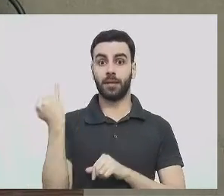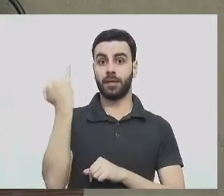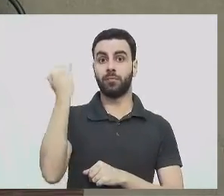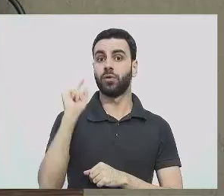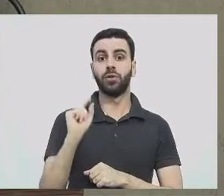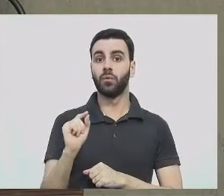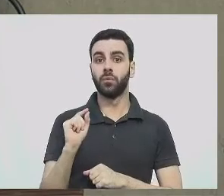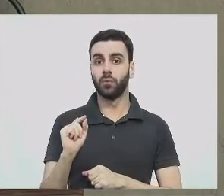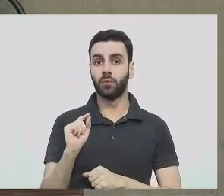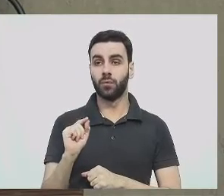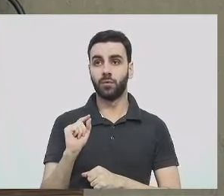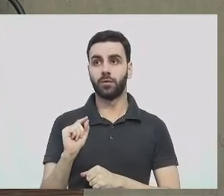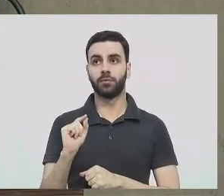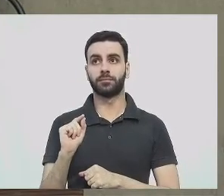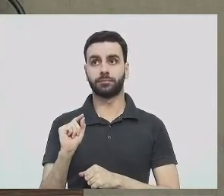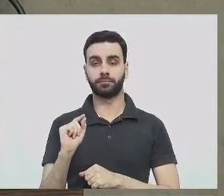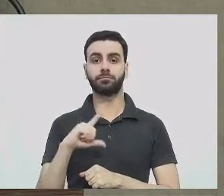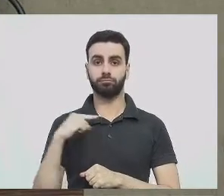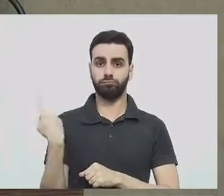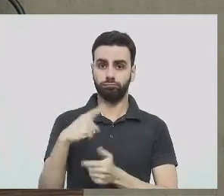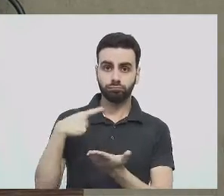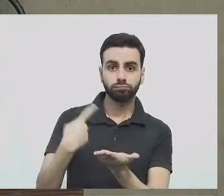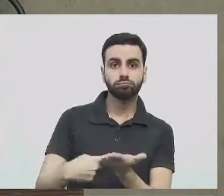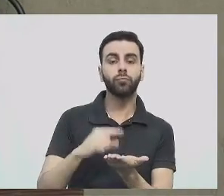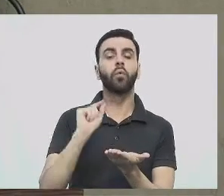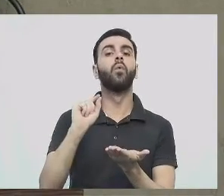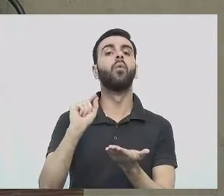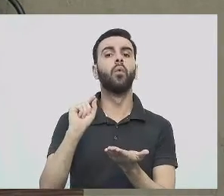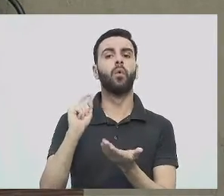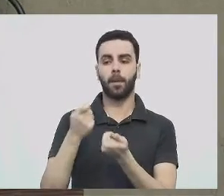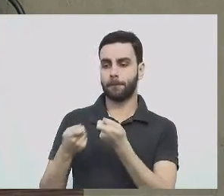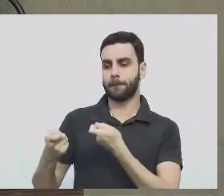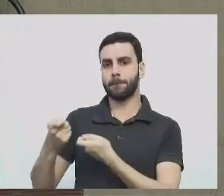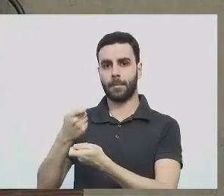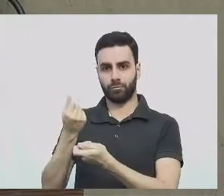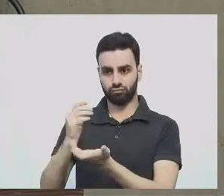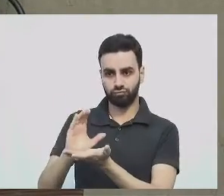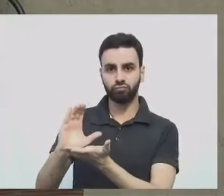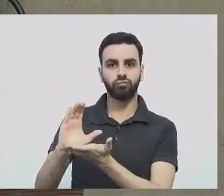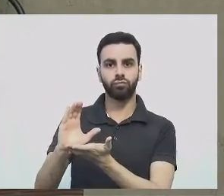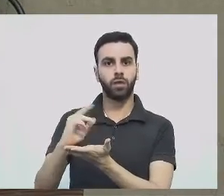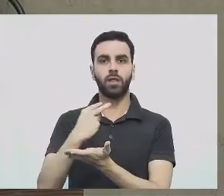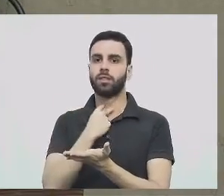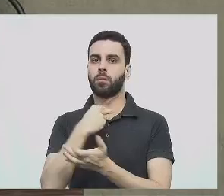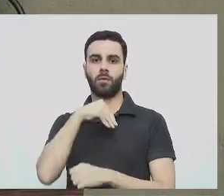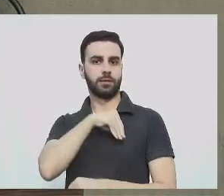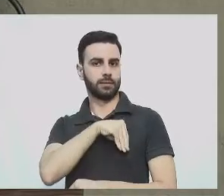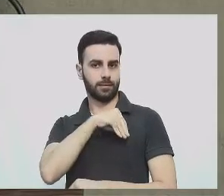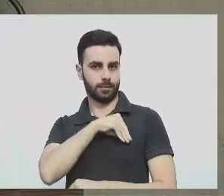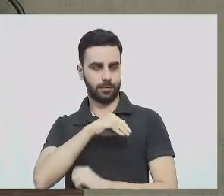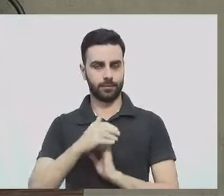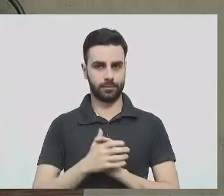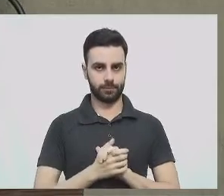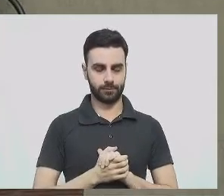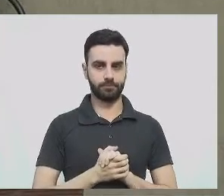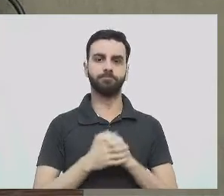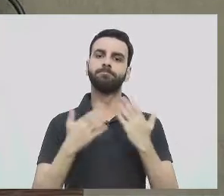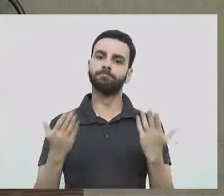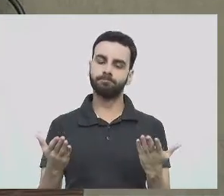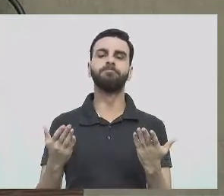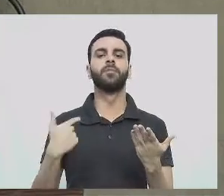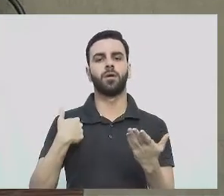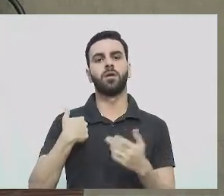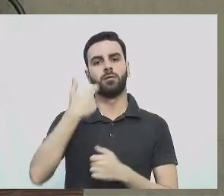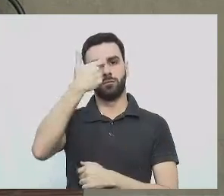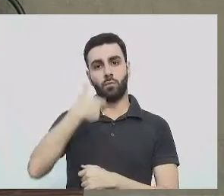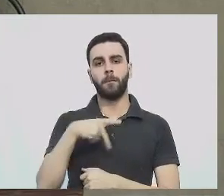também, nós estabelecemos que nenhum mantenedor podia ter salários. Então, eu sou